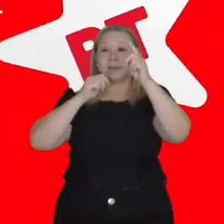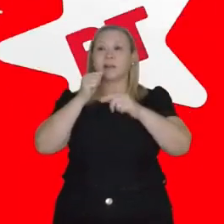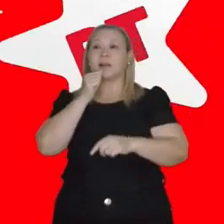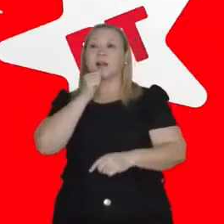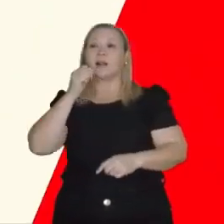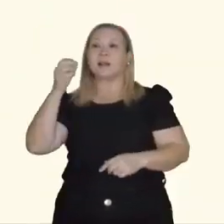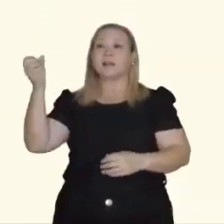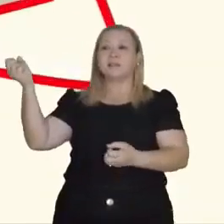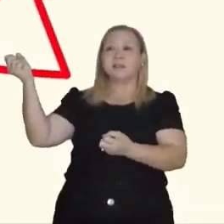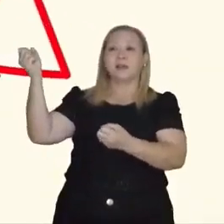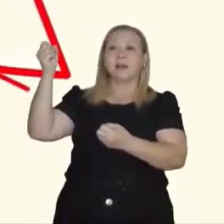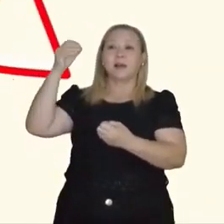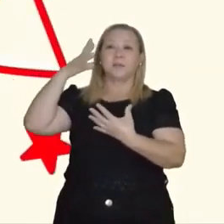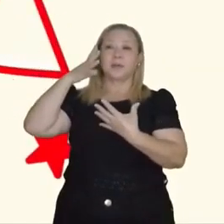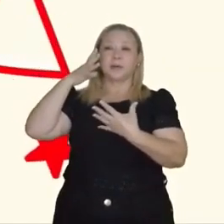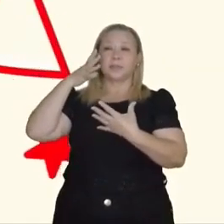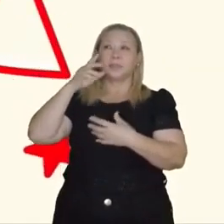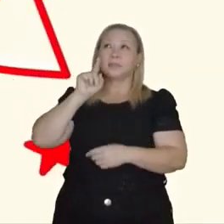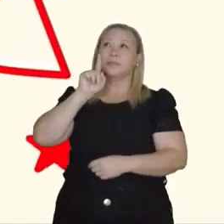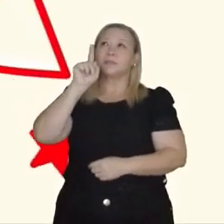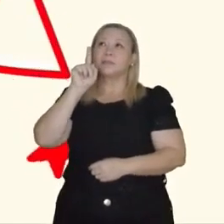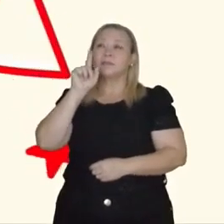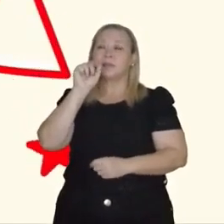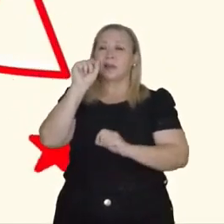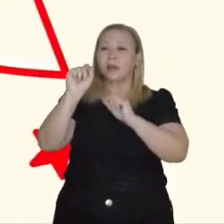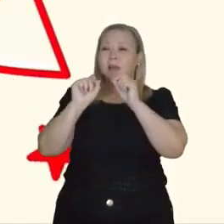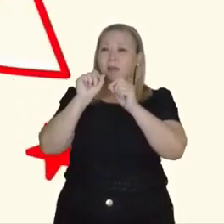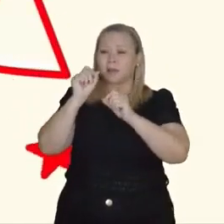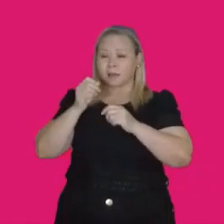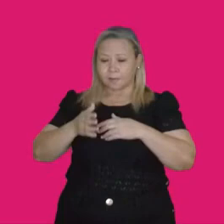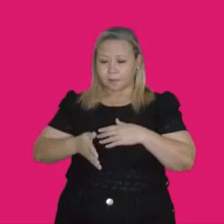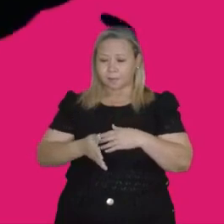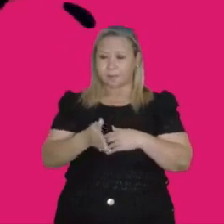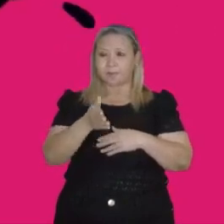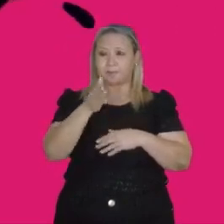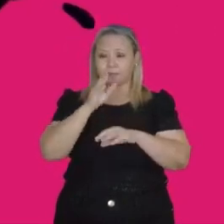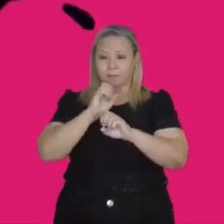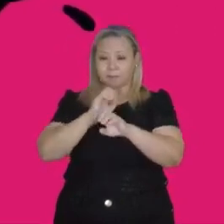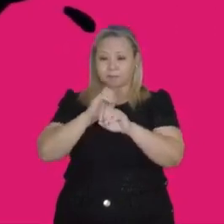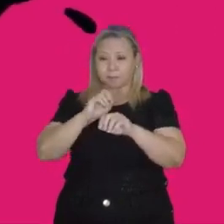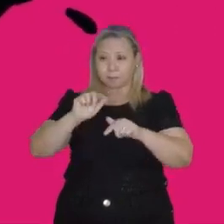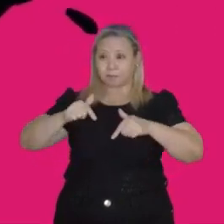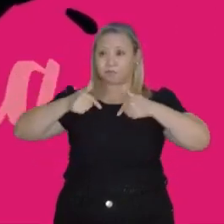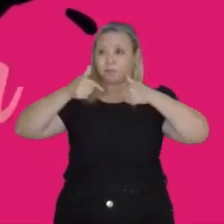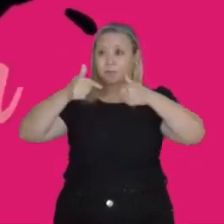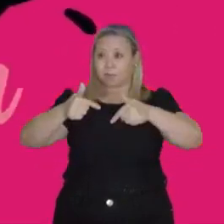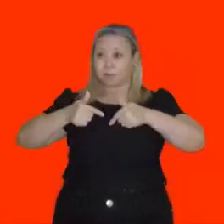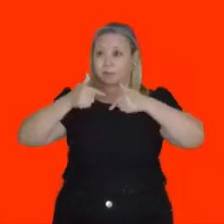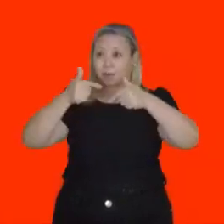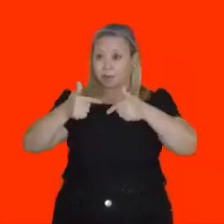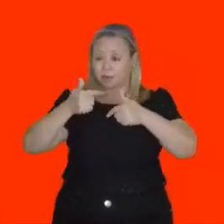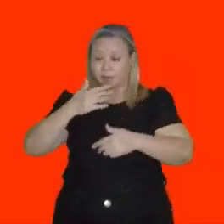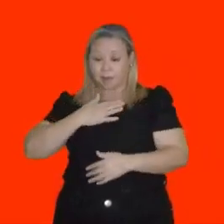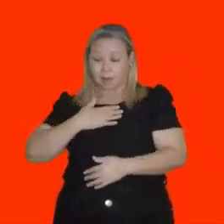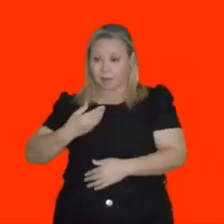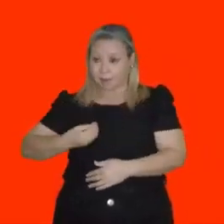ainda brilha, ela é quem vai me guiar. Ser guerreira é minha